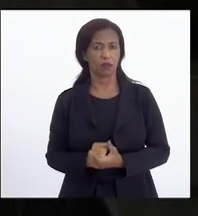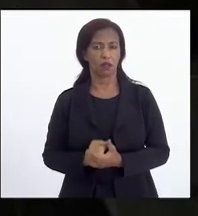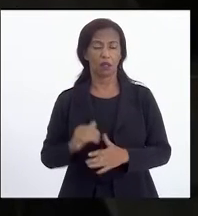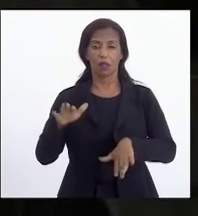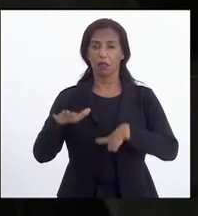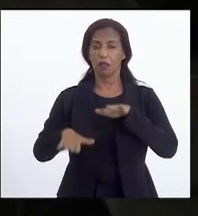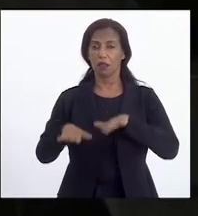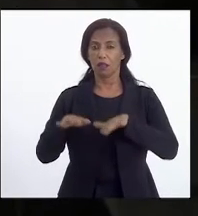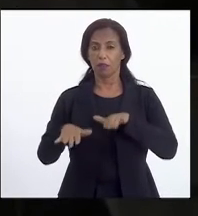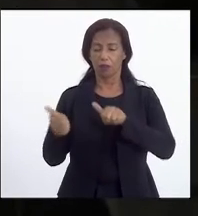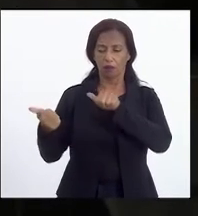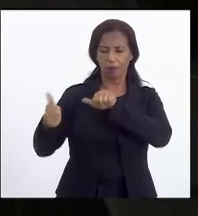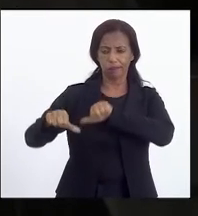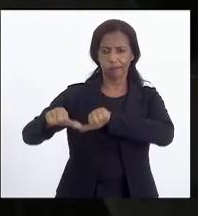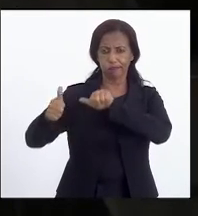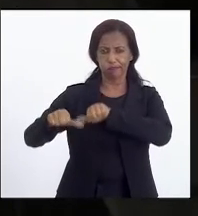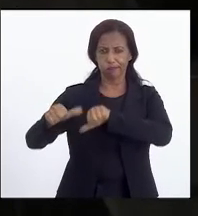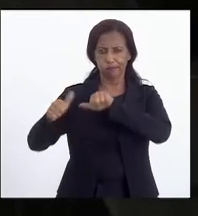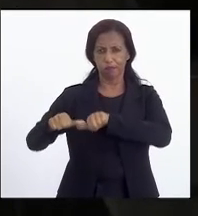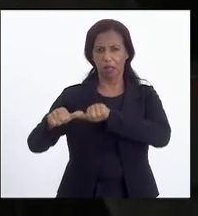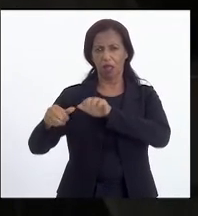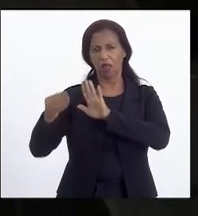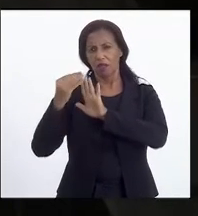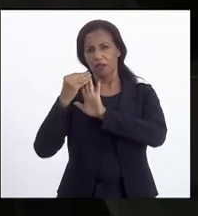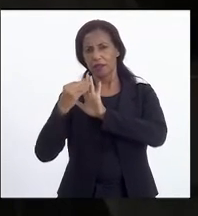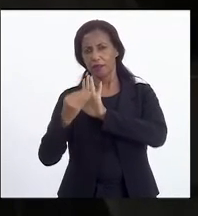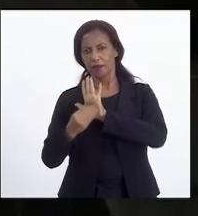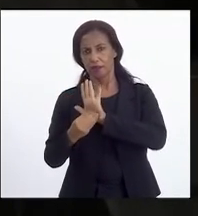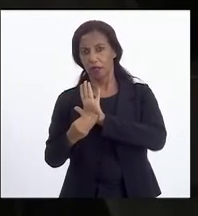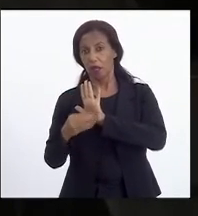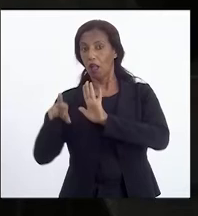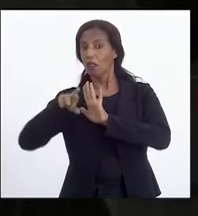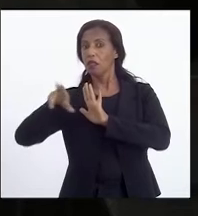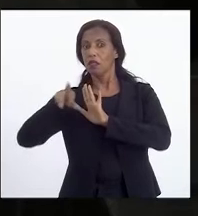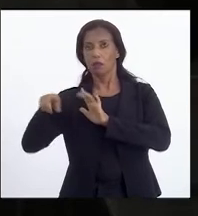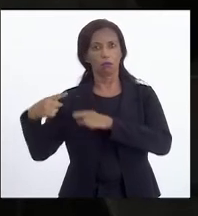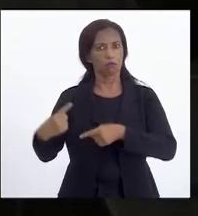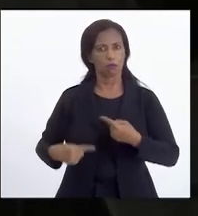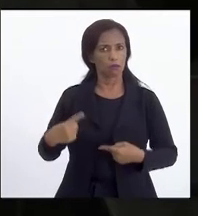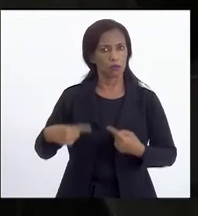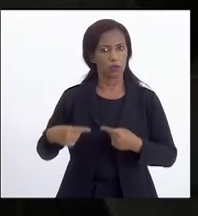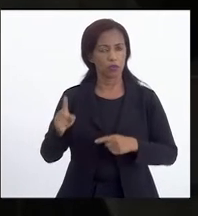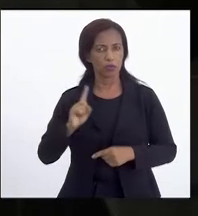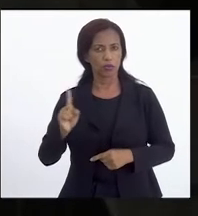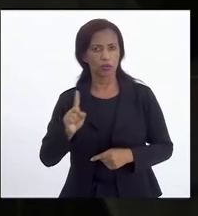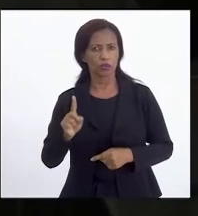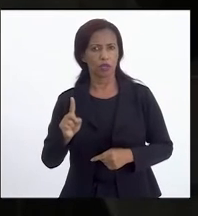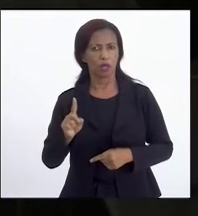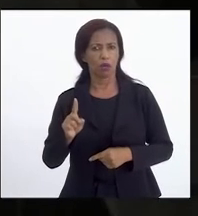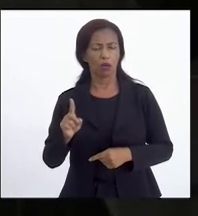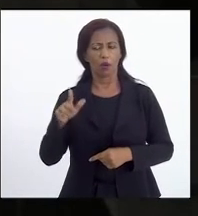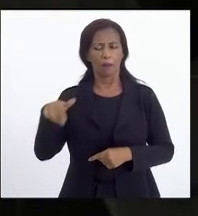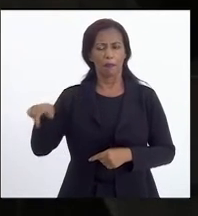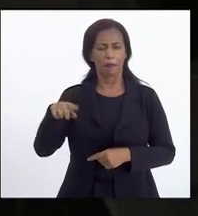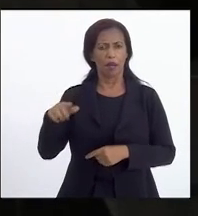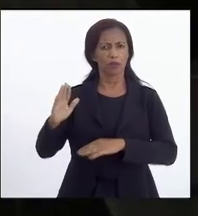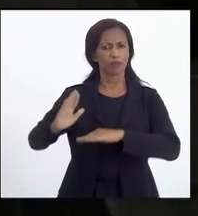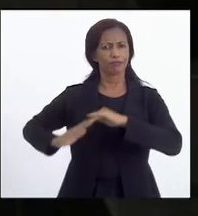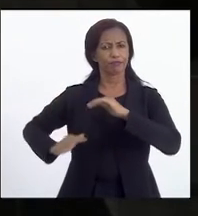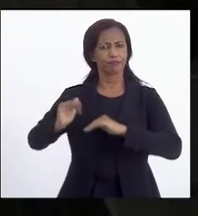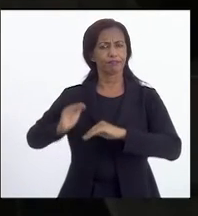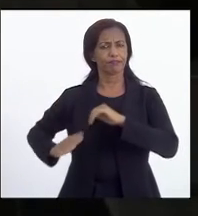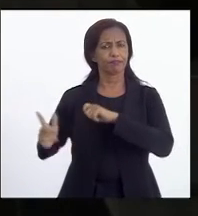dependendo de uma análise criteriosa não dos políticos mas dos infectologistas